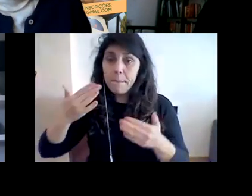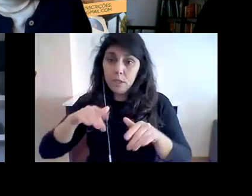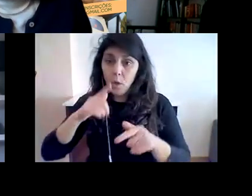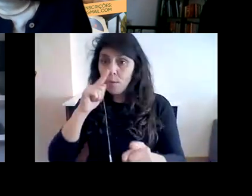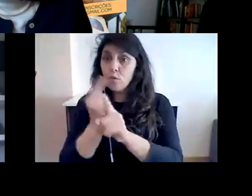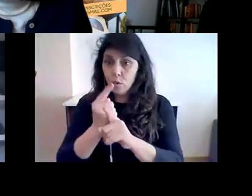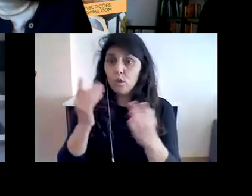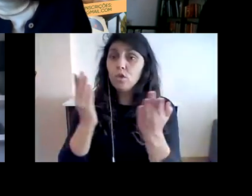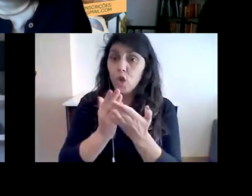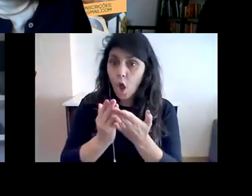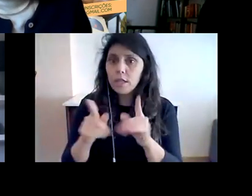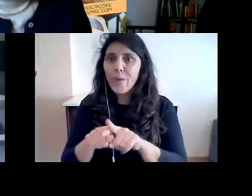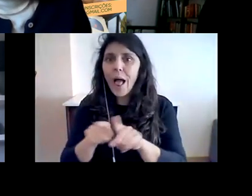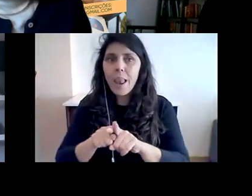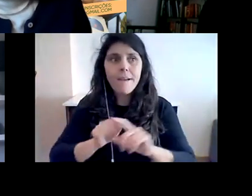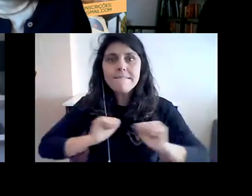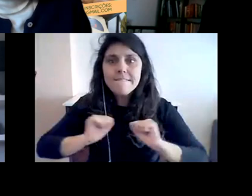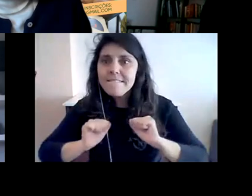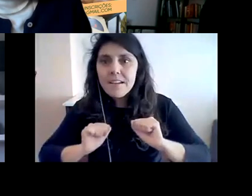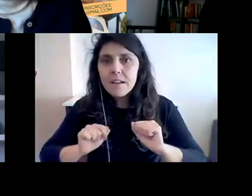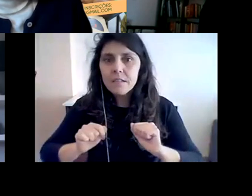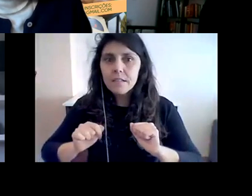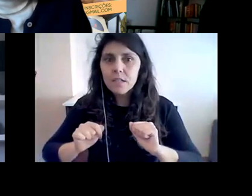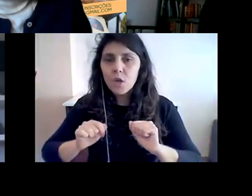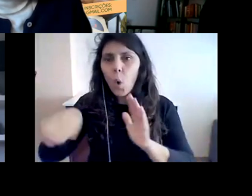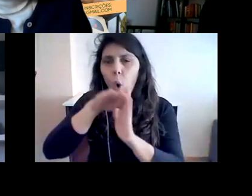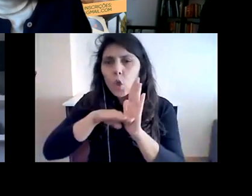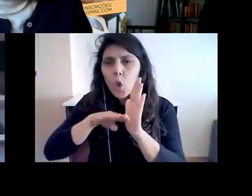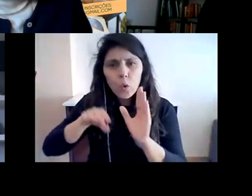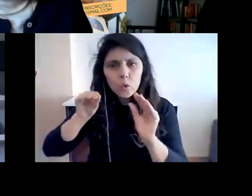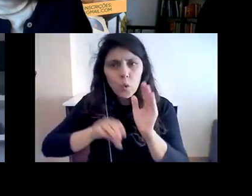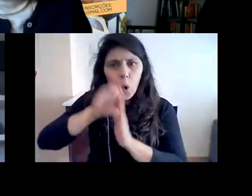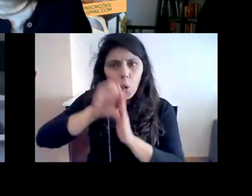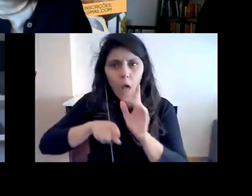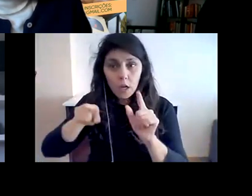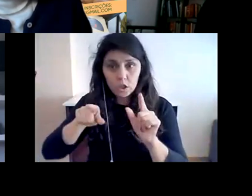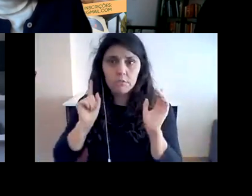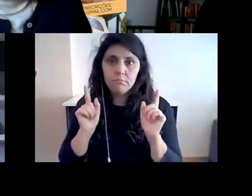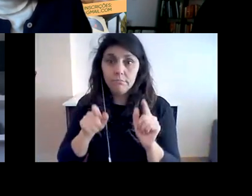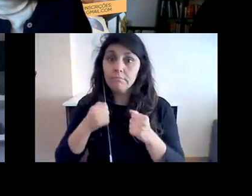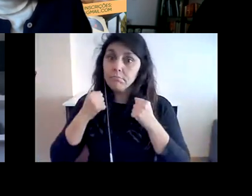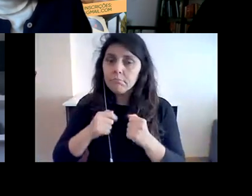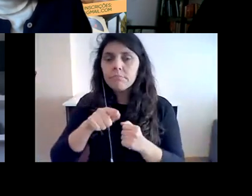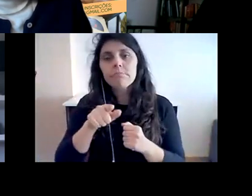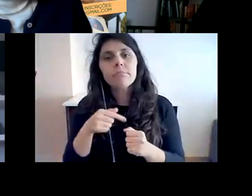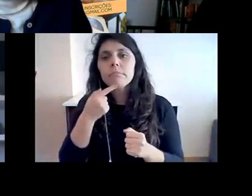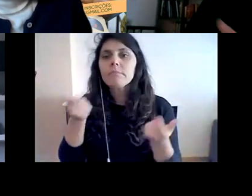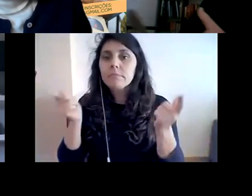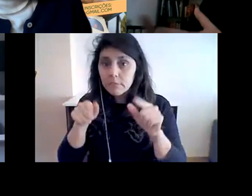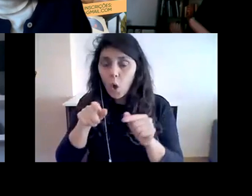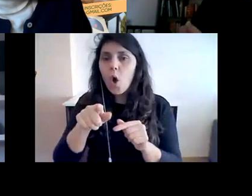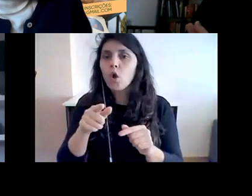escolas vão ocorrer atrás dos conteúdos académicos. E tem forçado muito isto. Nós temos visto todas as